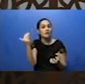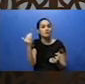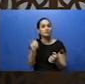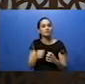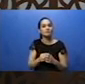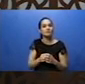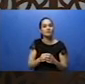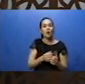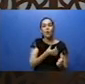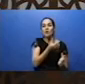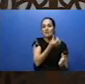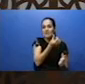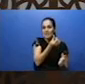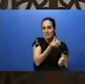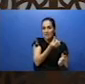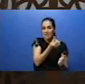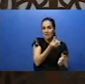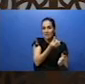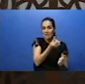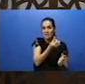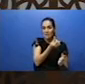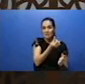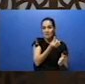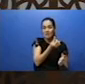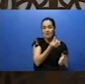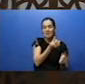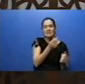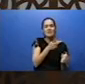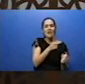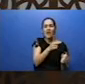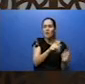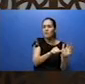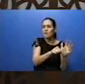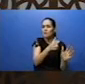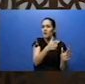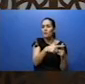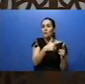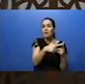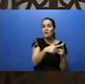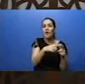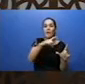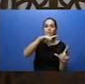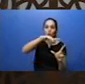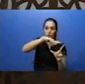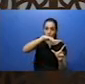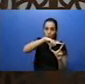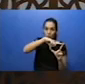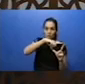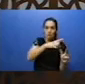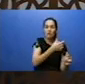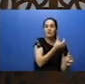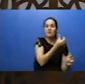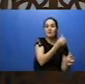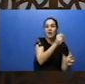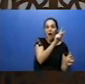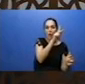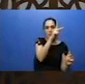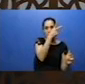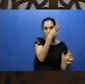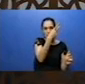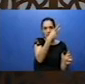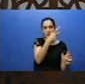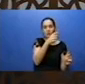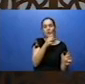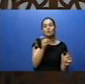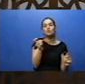Então, ó, o 6 vem primeiro porque ele é hipotenusa. É igual a x ao quadrado mais 2 ao quadrado. O x